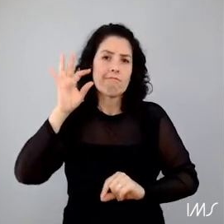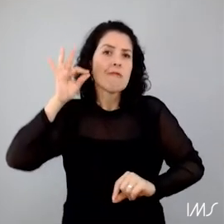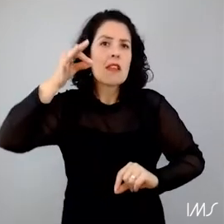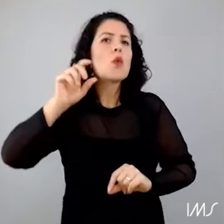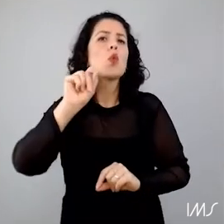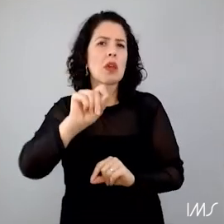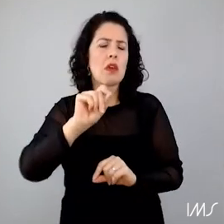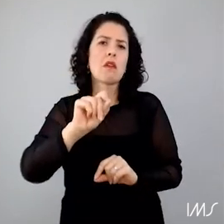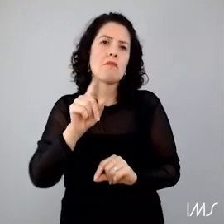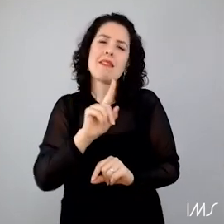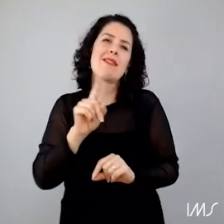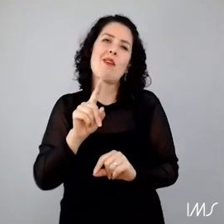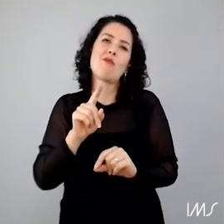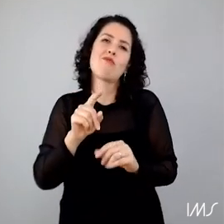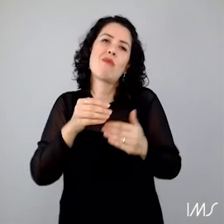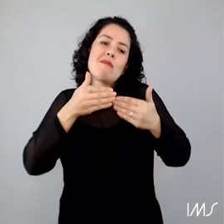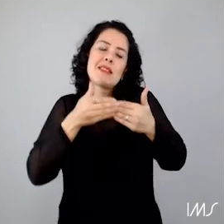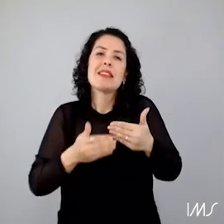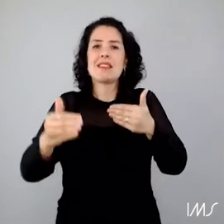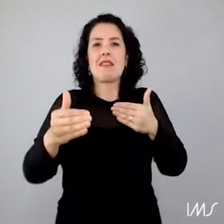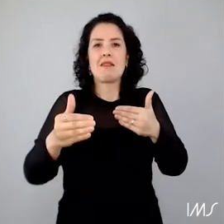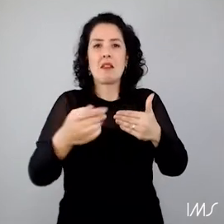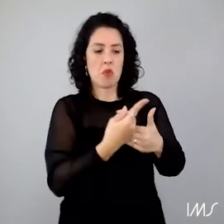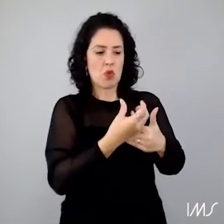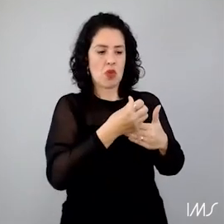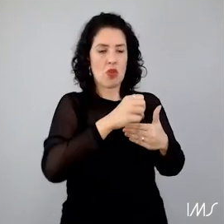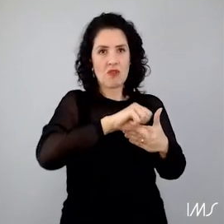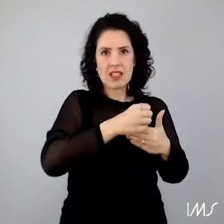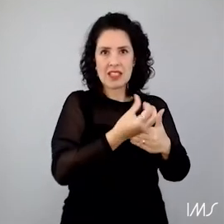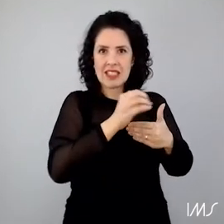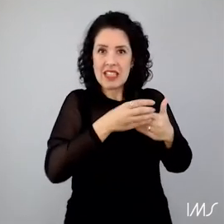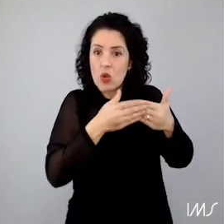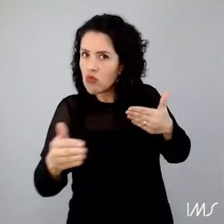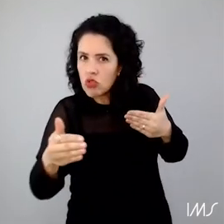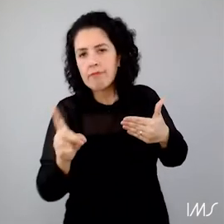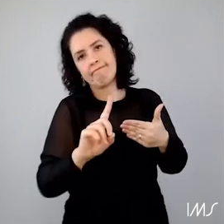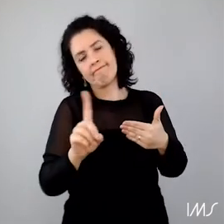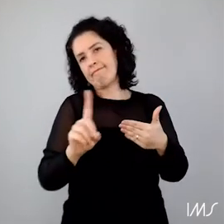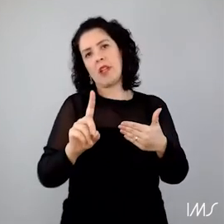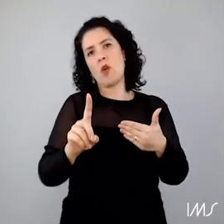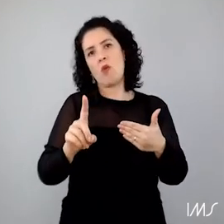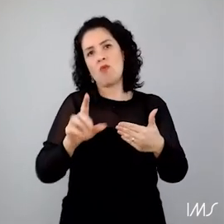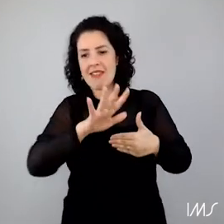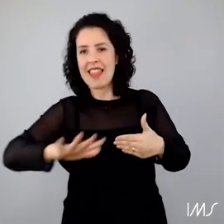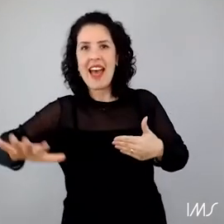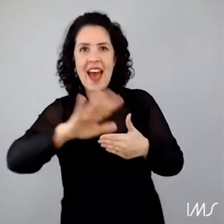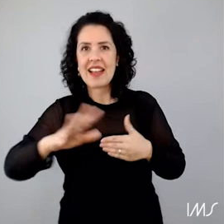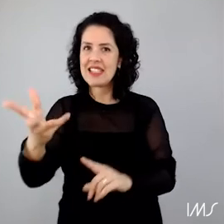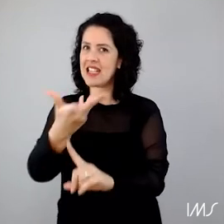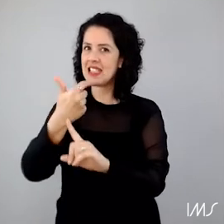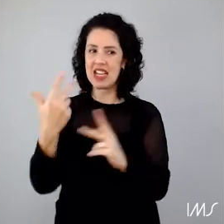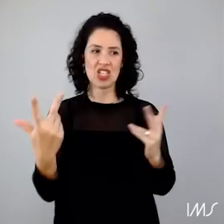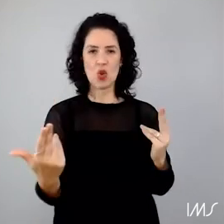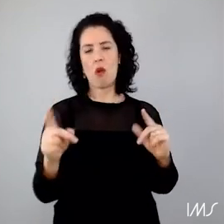não é estendida após meados dos anos 60 de maneira sistemática, no campo